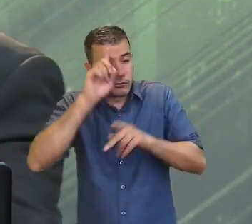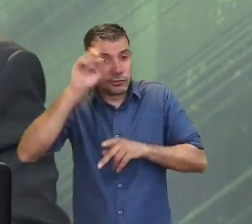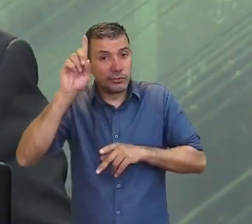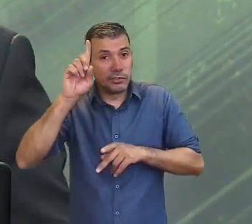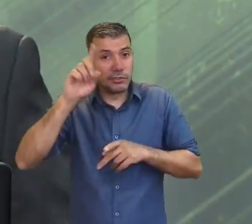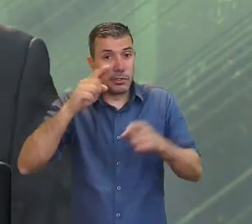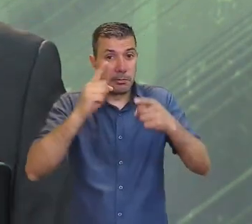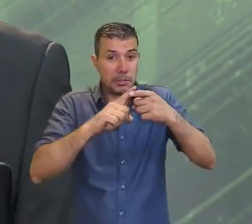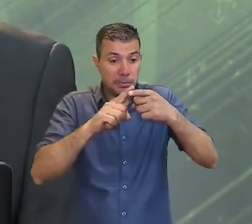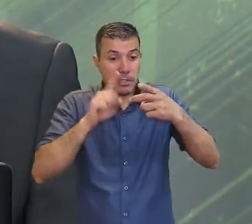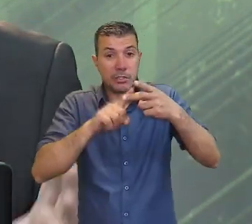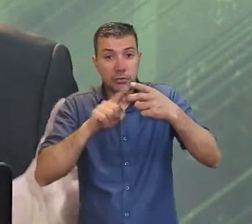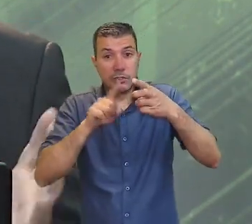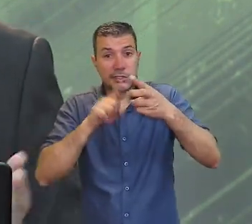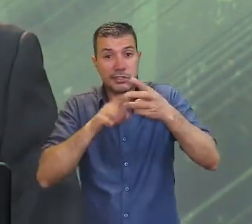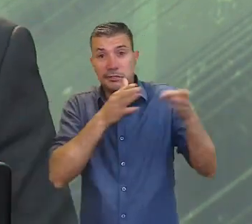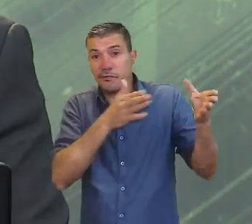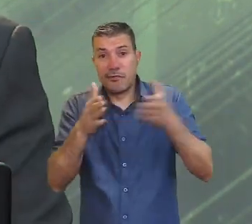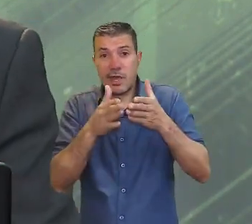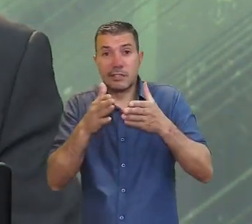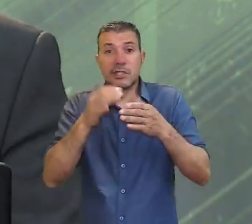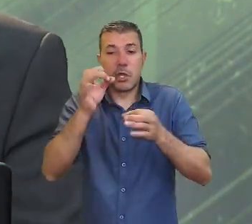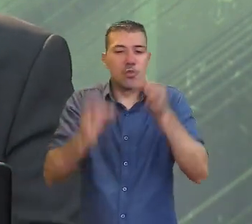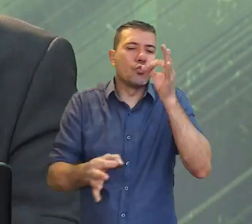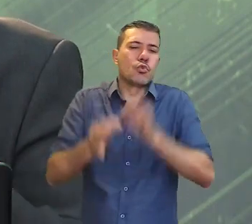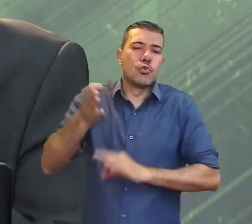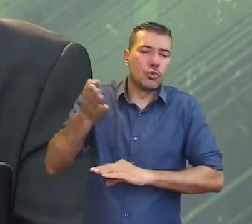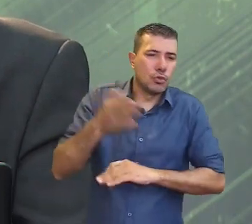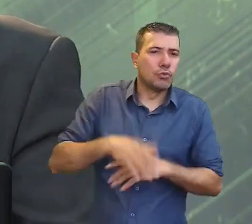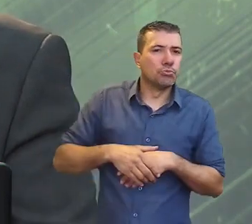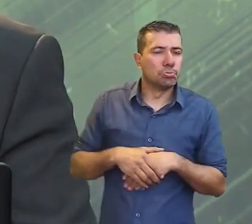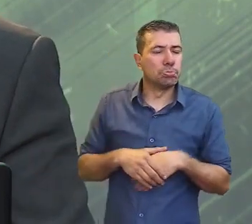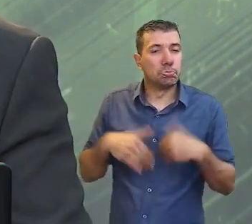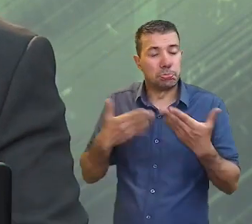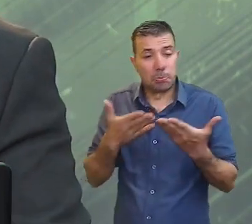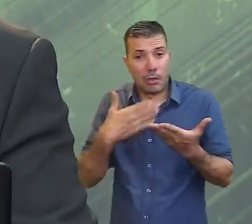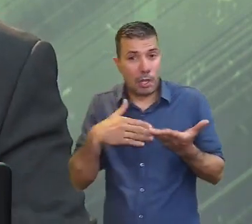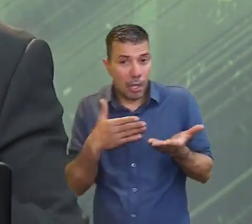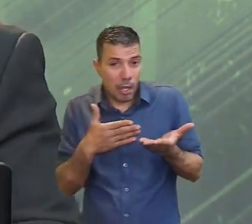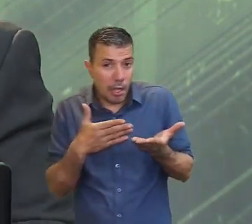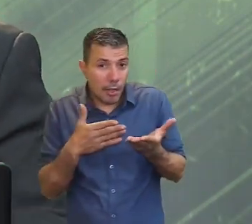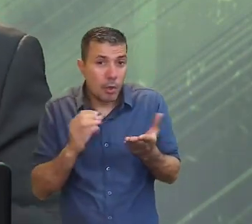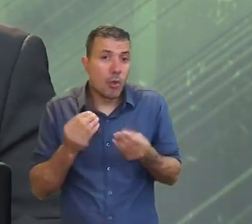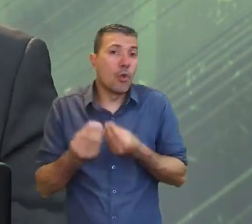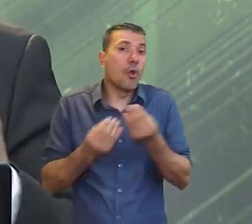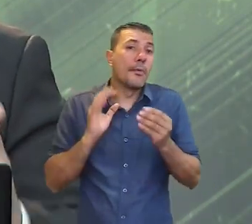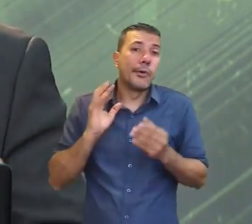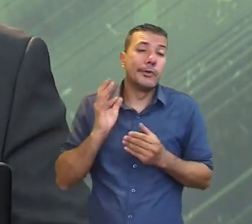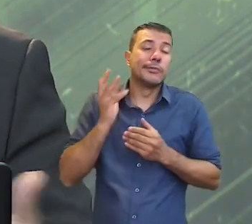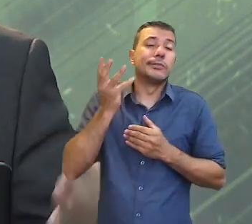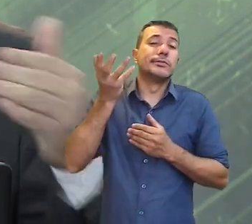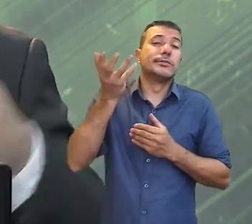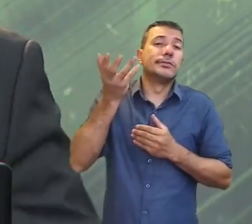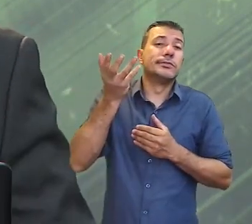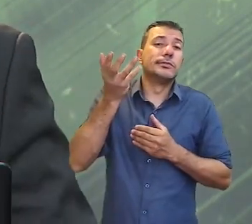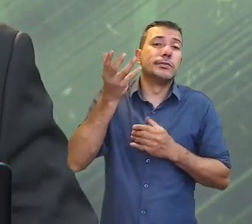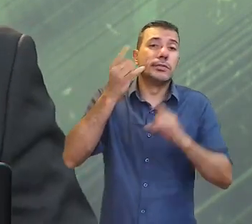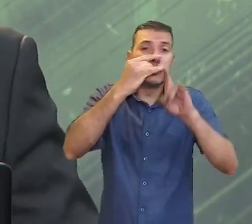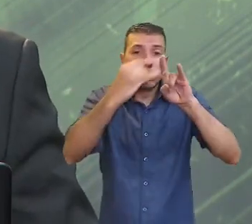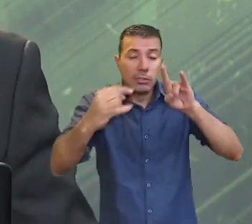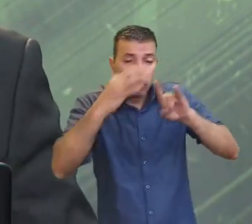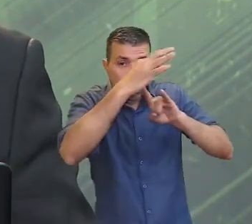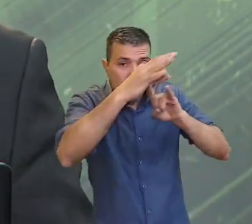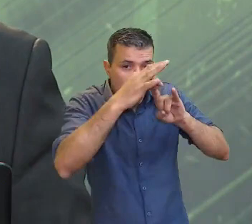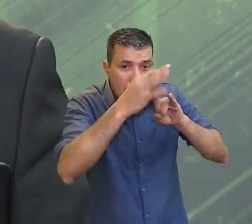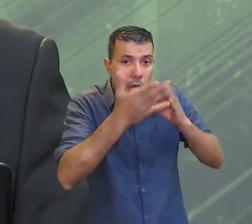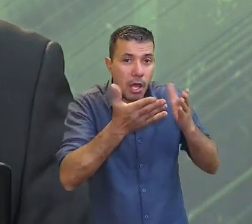as 3 fases do juízo, e nós vamos entender um pouco mais, uma forma agora, como que isso ocorria no santuário terrestre e